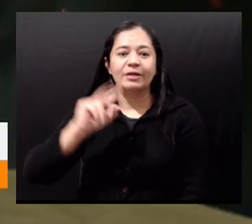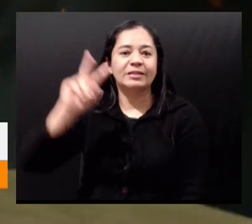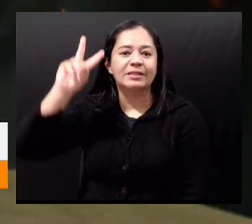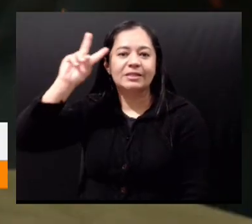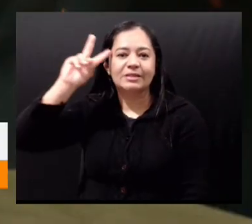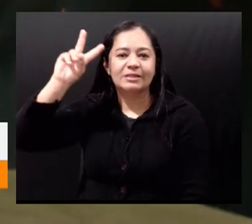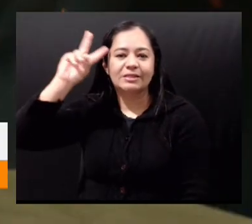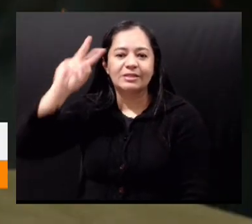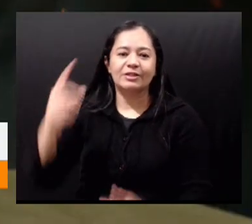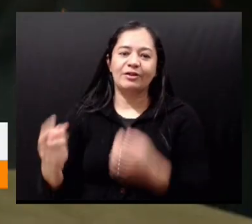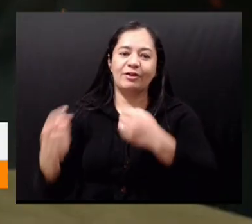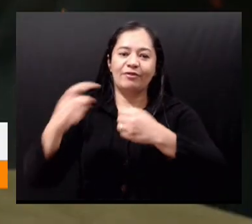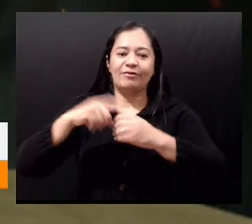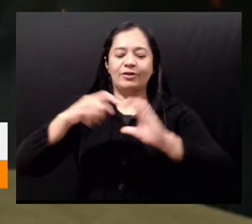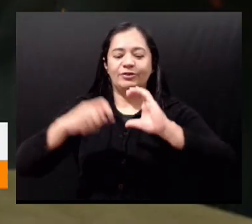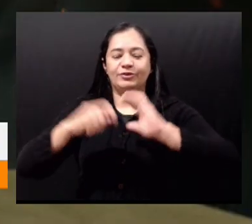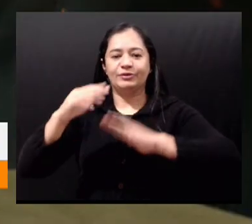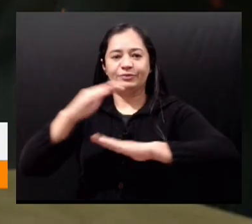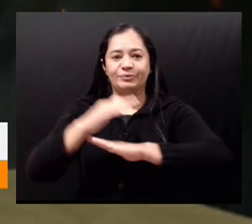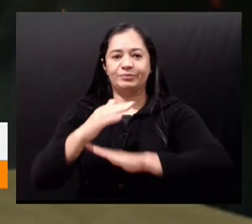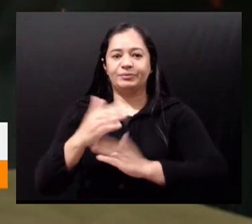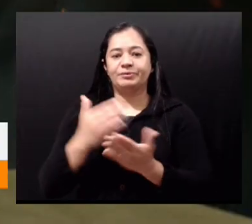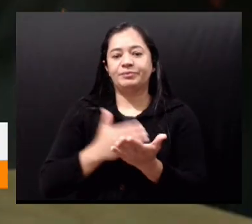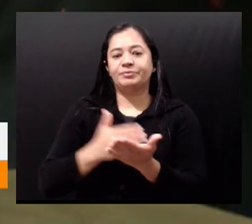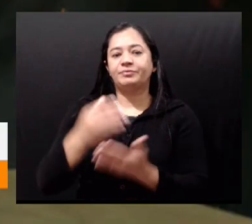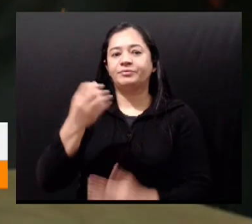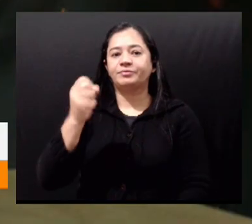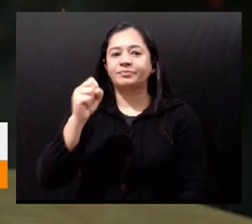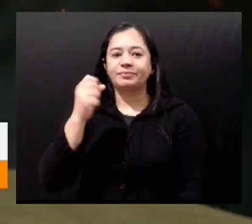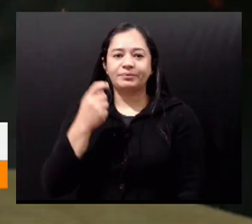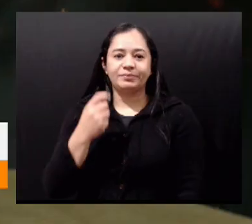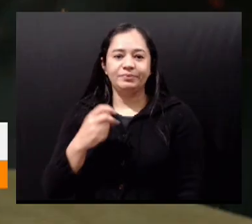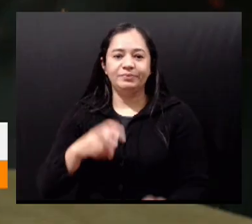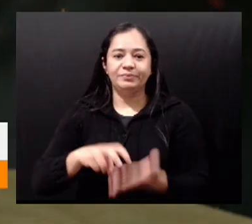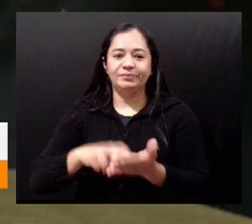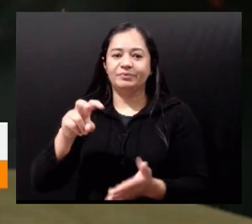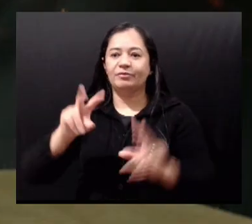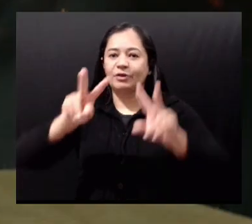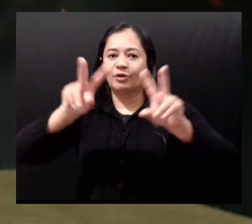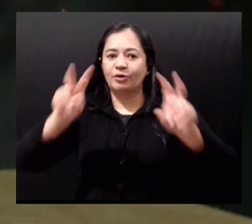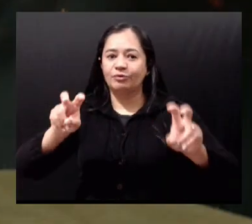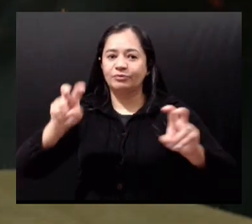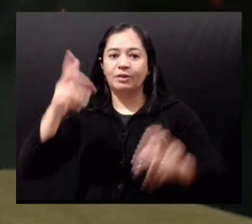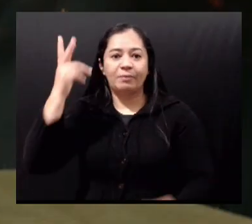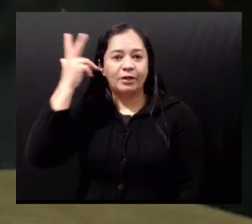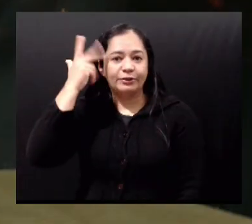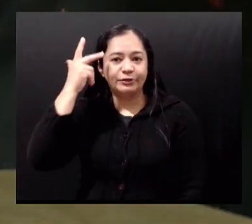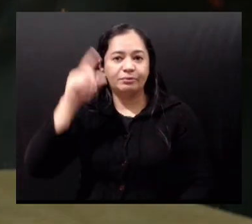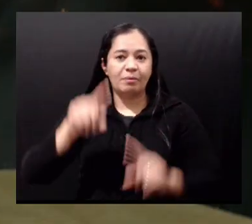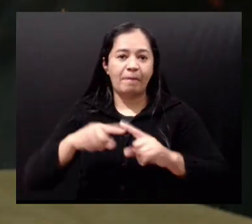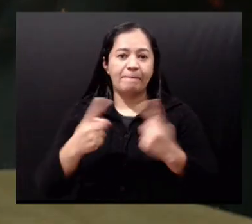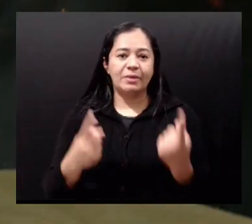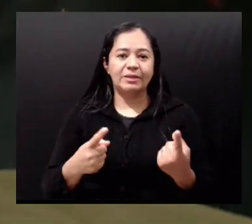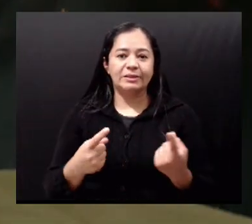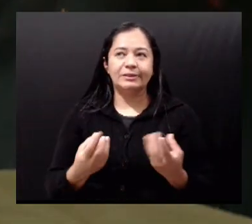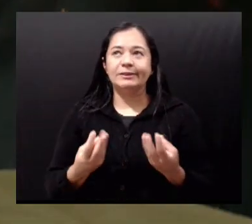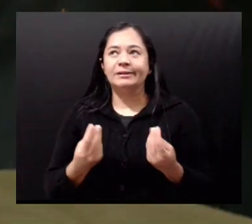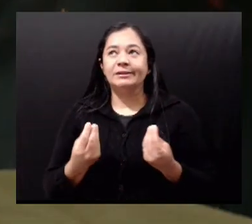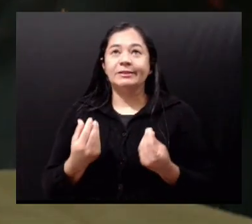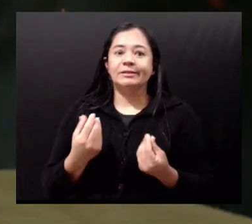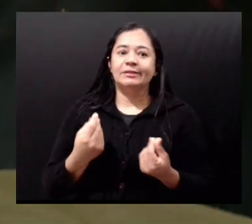vivo a partir das 8 da manhã e a gente traz aí um tema tão comum, mas também é intrigante, né? Pessoas que